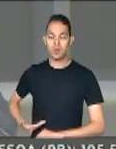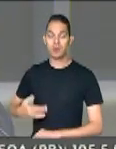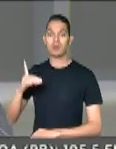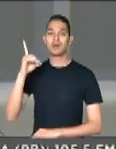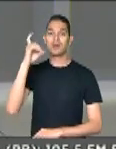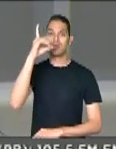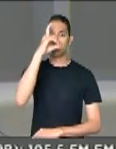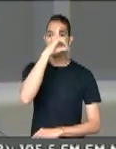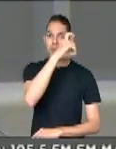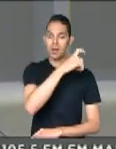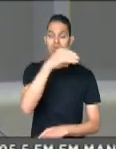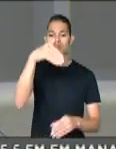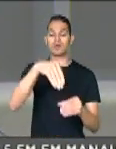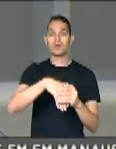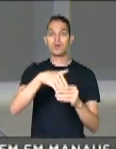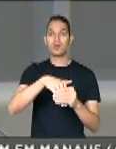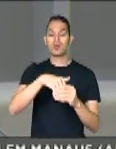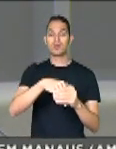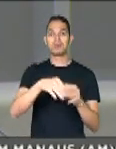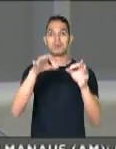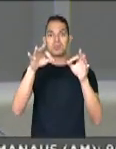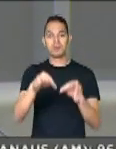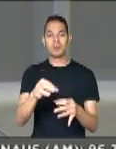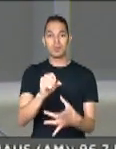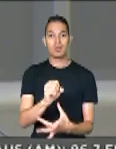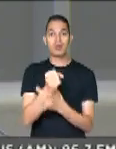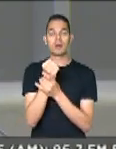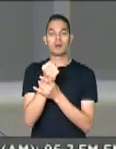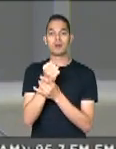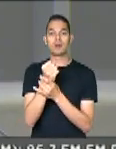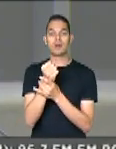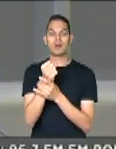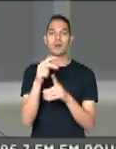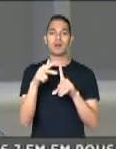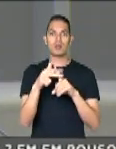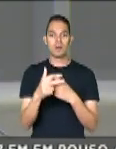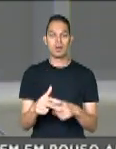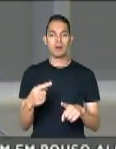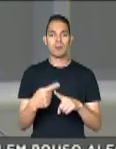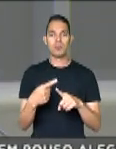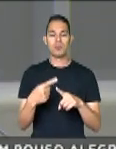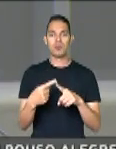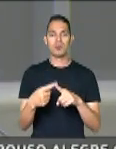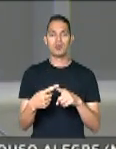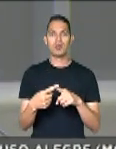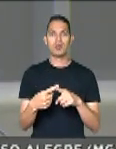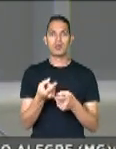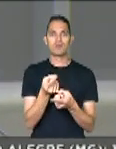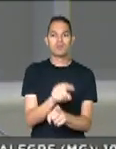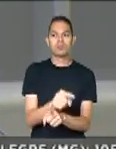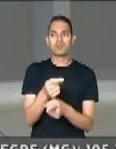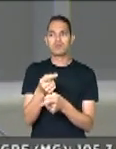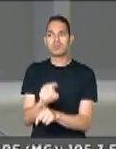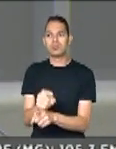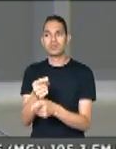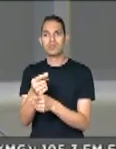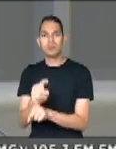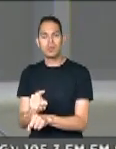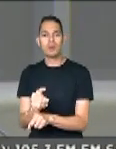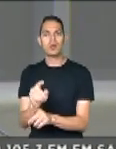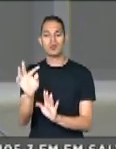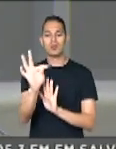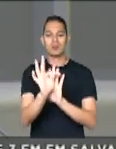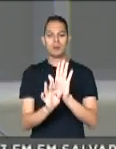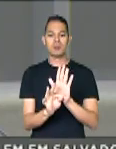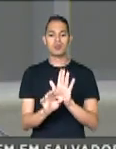ter números, de ter voto para garantir essa reforma. Porque são muitas as contradições do texto. E uma parte grande